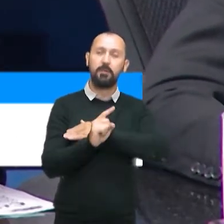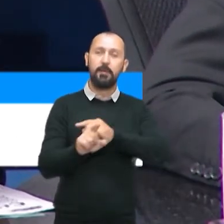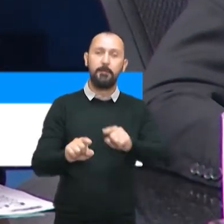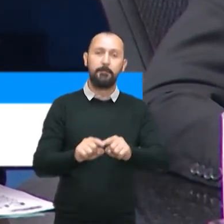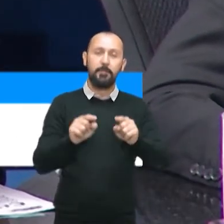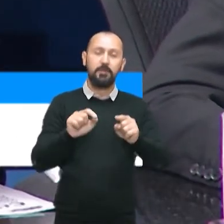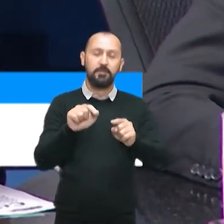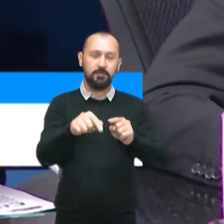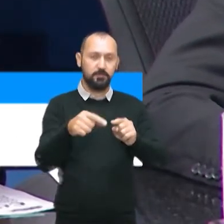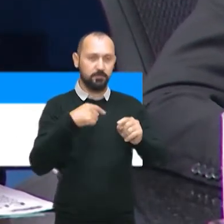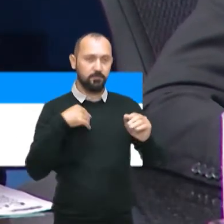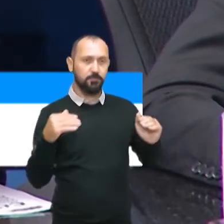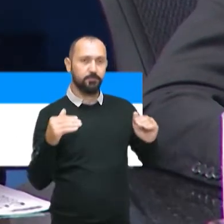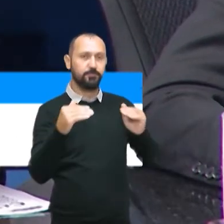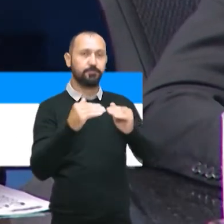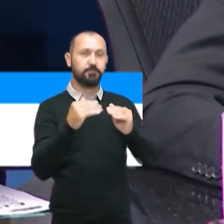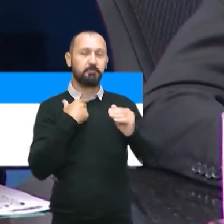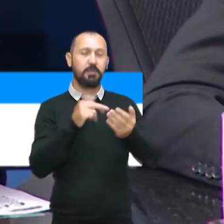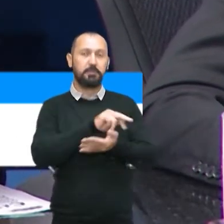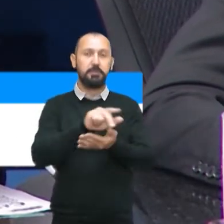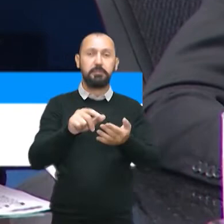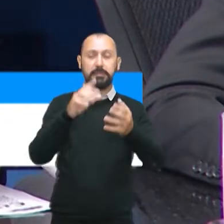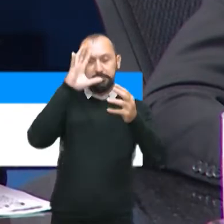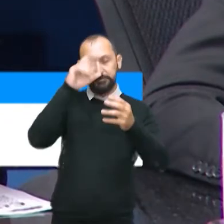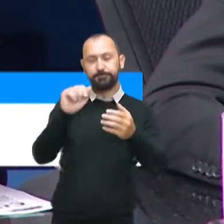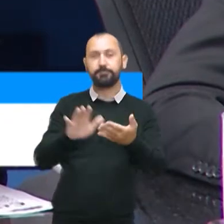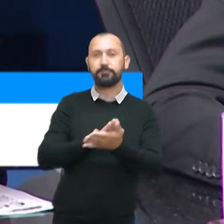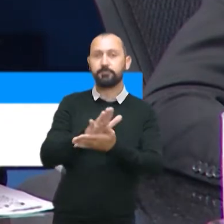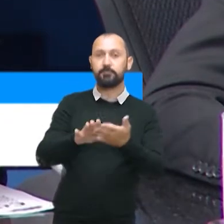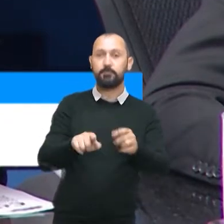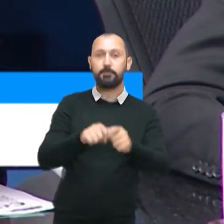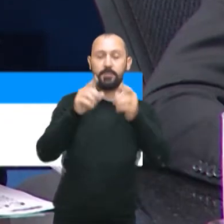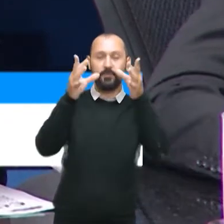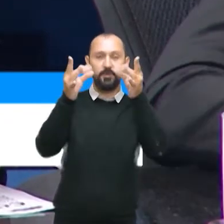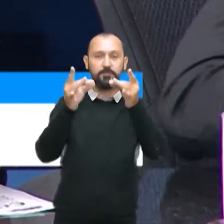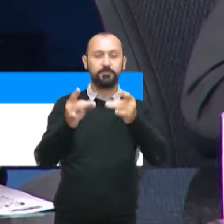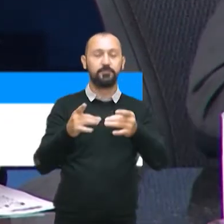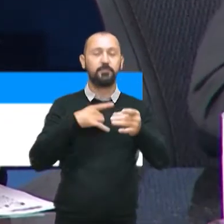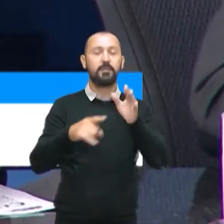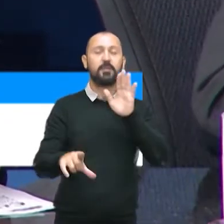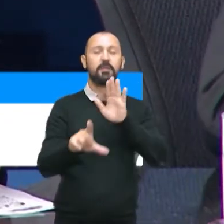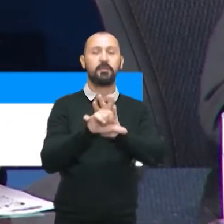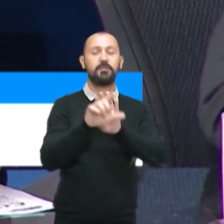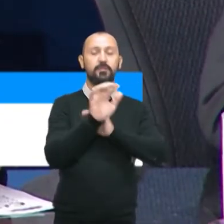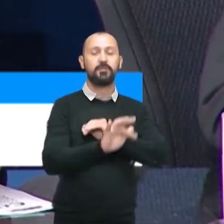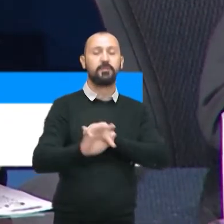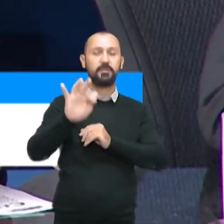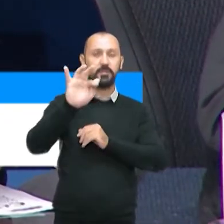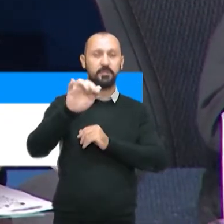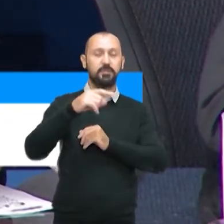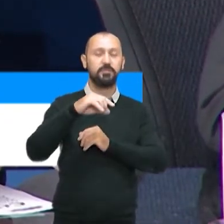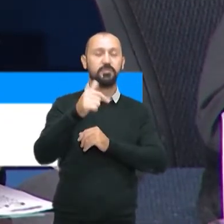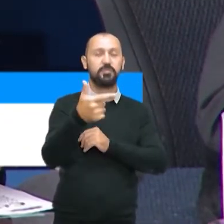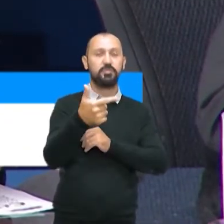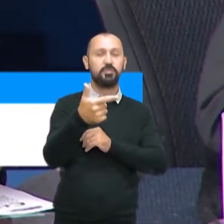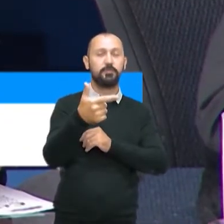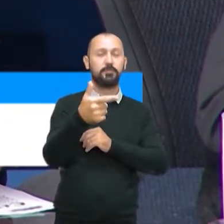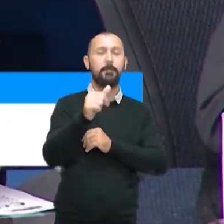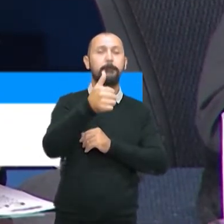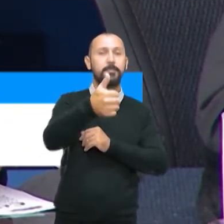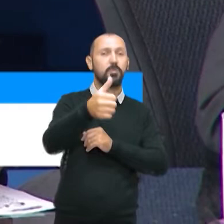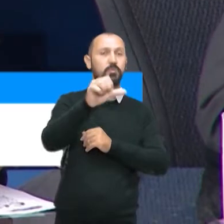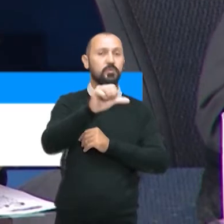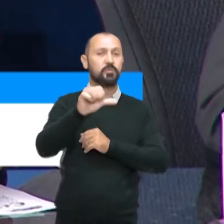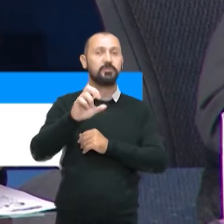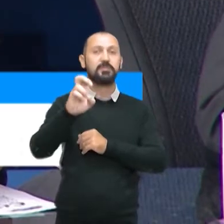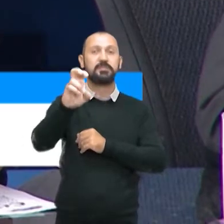adequado. O conceito de serviço adequado é genérico e indeterminado, mas foi detalhado na Lei Federal 8.987, de 13 de fevereiro de